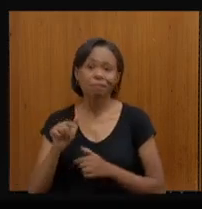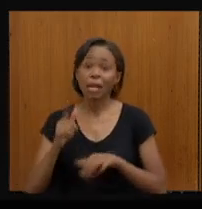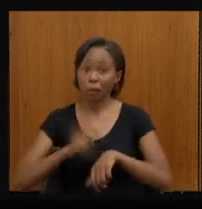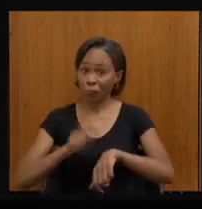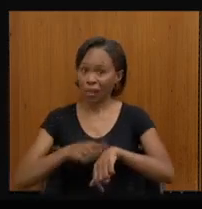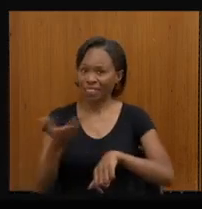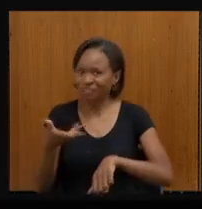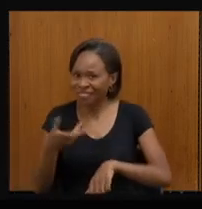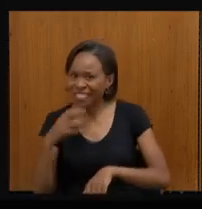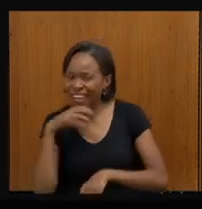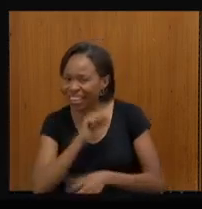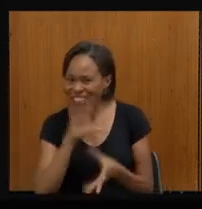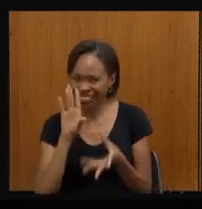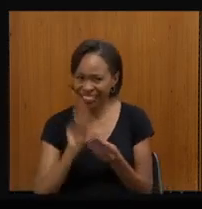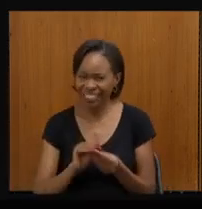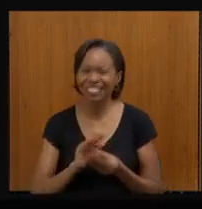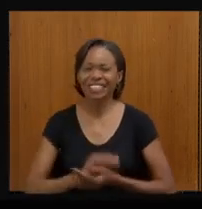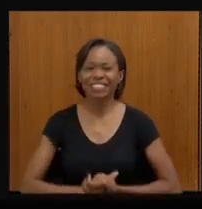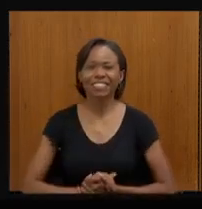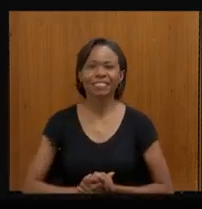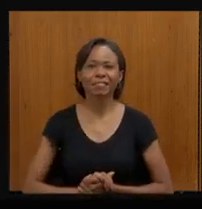que meu tempo está acabando próximo